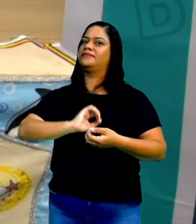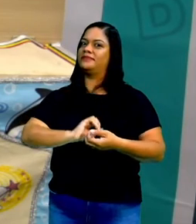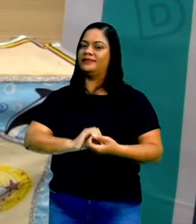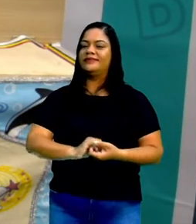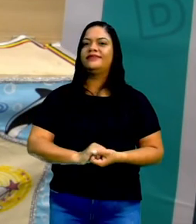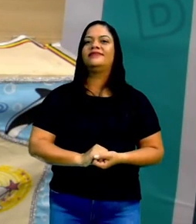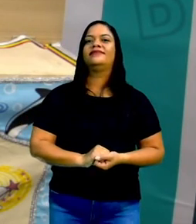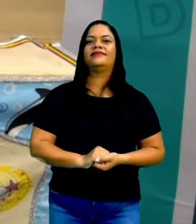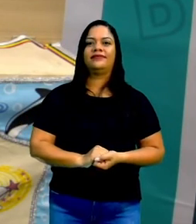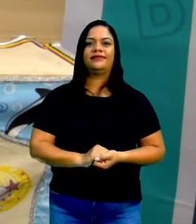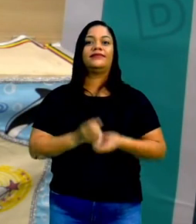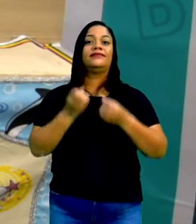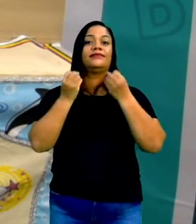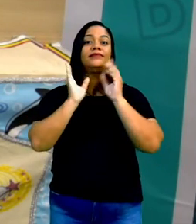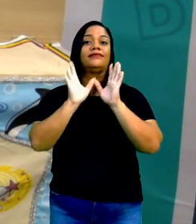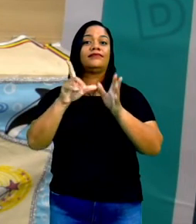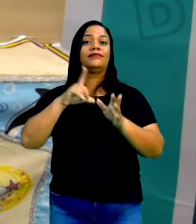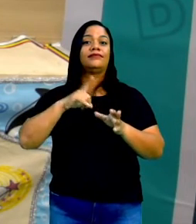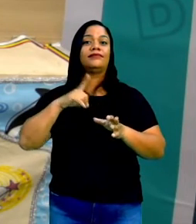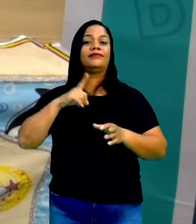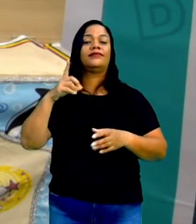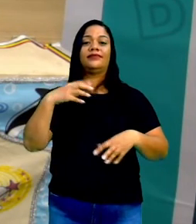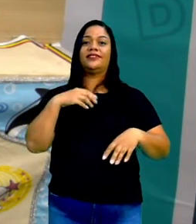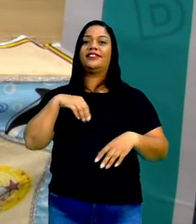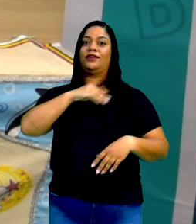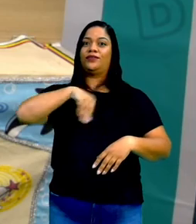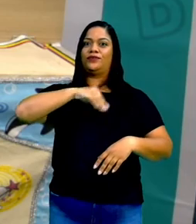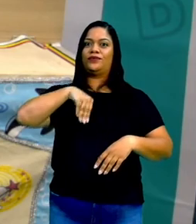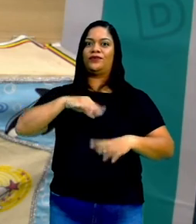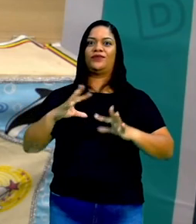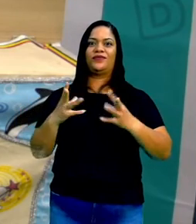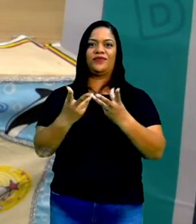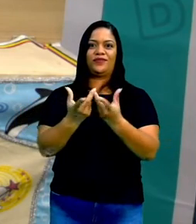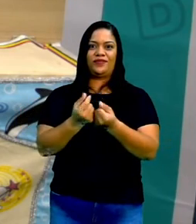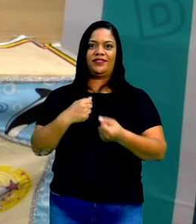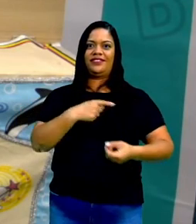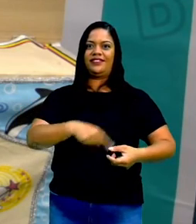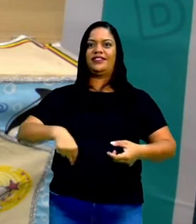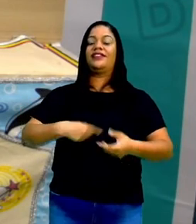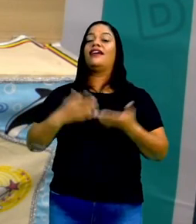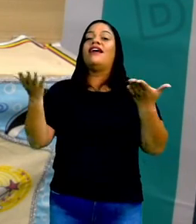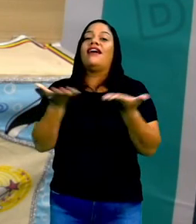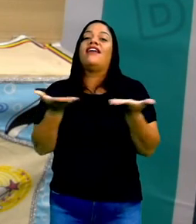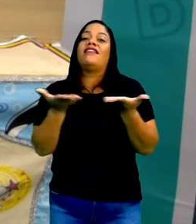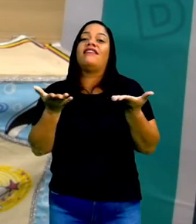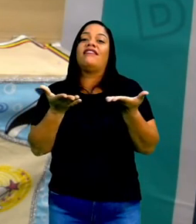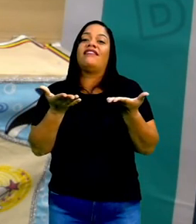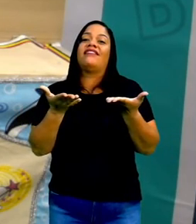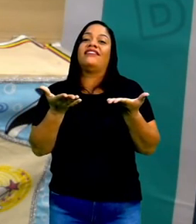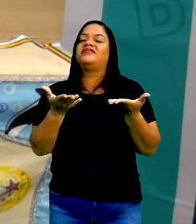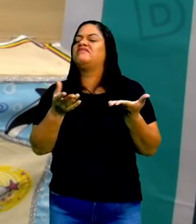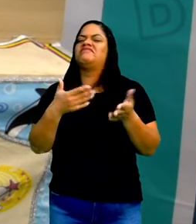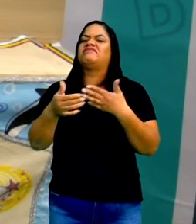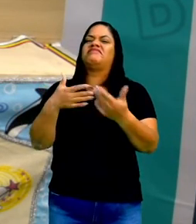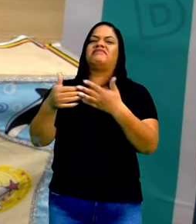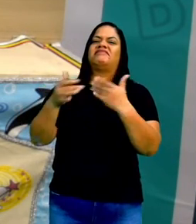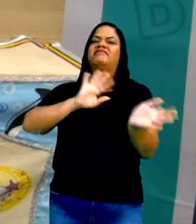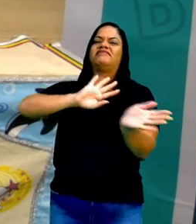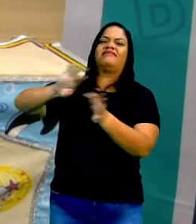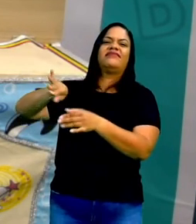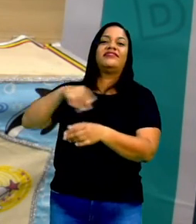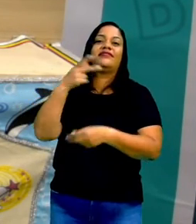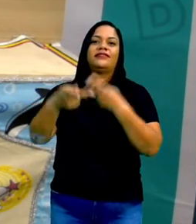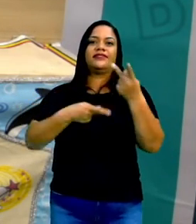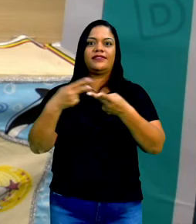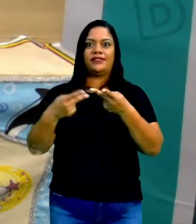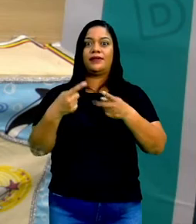crianças. E é bom que já tem percussão na barriga. Isso mesmo. E agora, ele não ligava mais para o que o povo